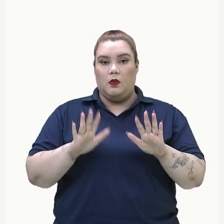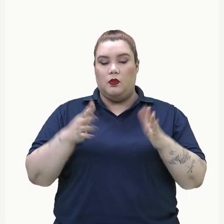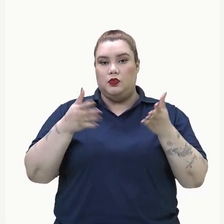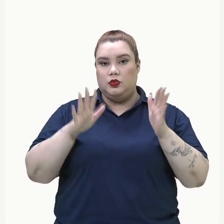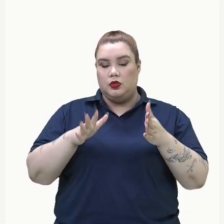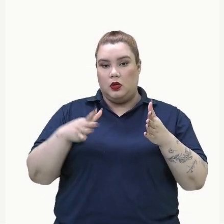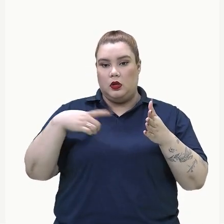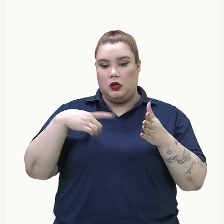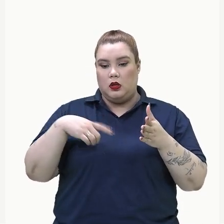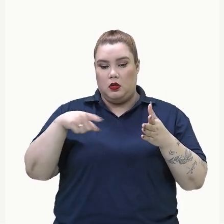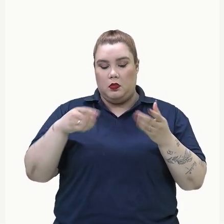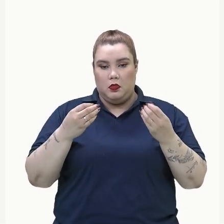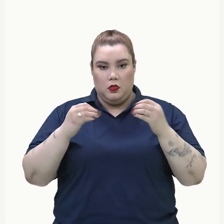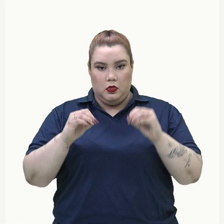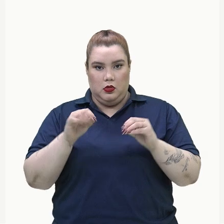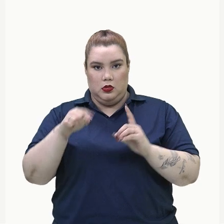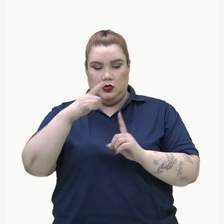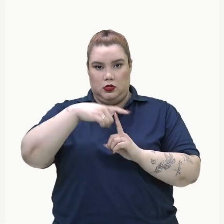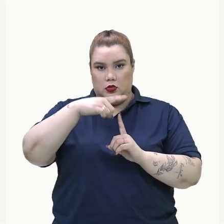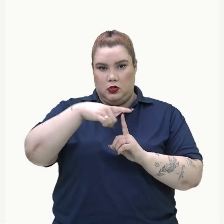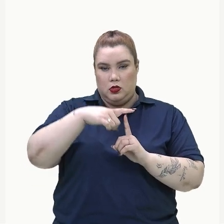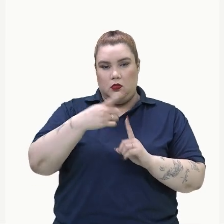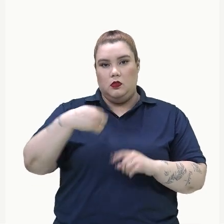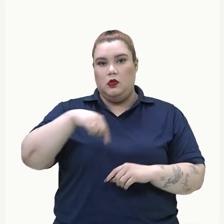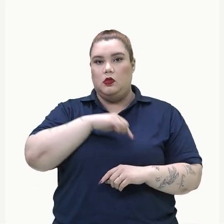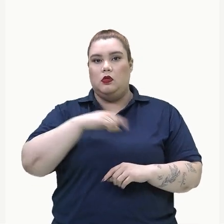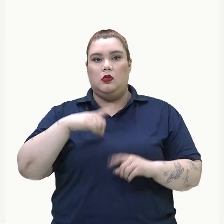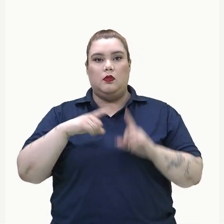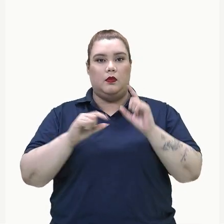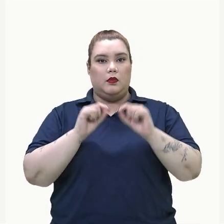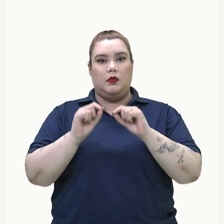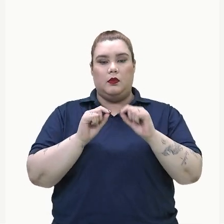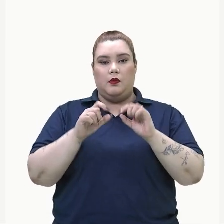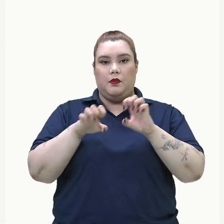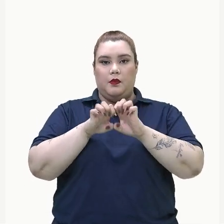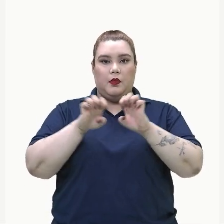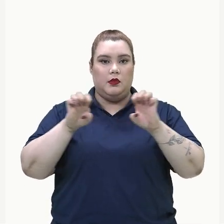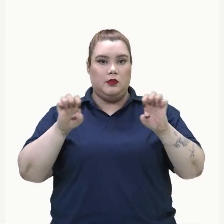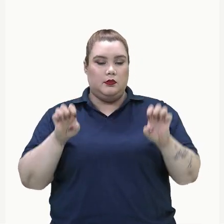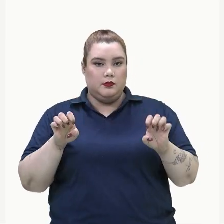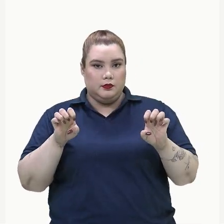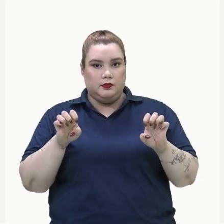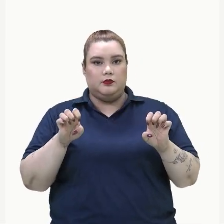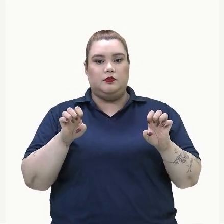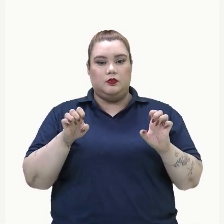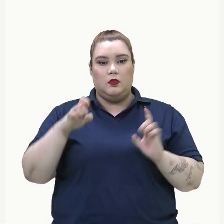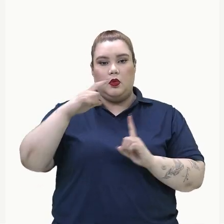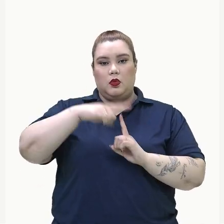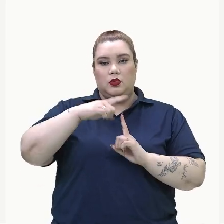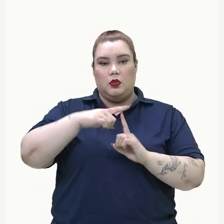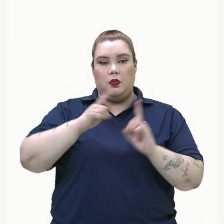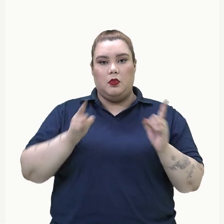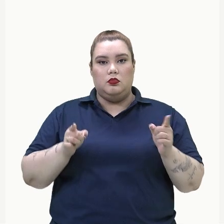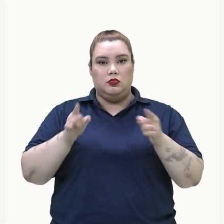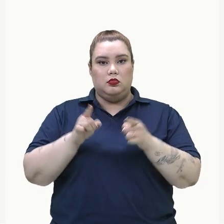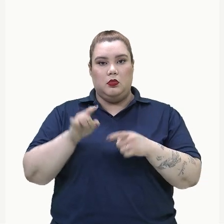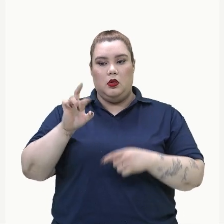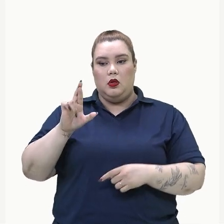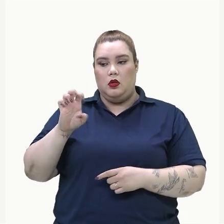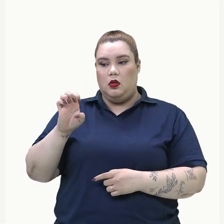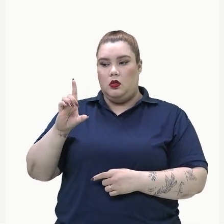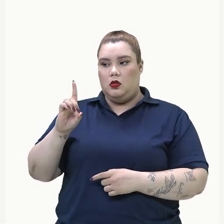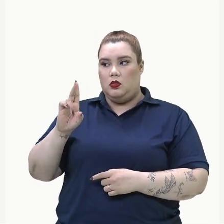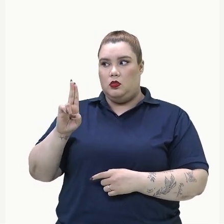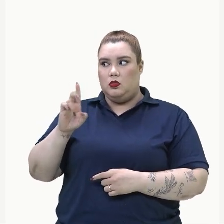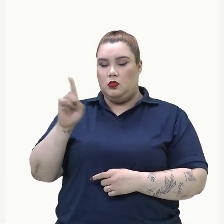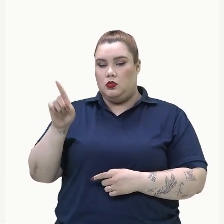escreve dessa forma, tá? A gente está colocando então a equação na forma reduzida,